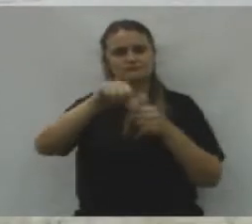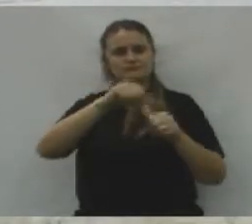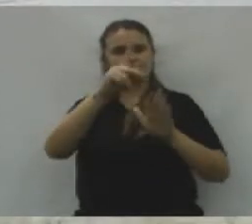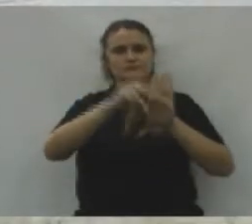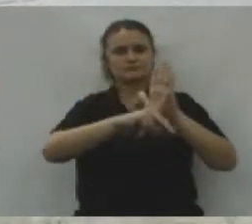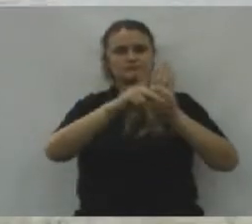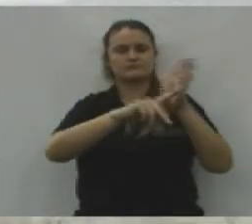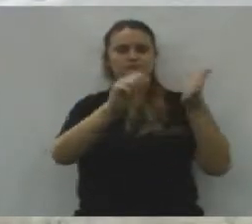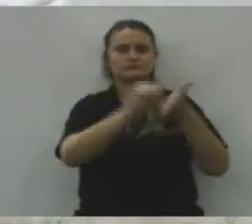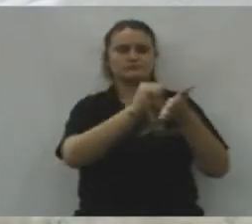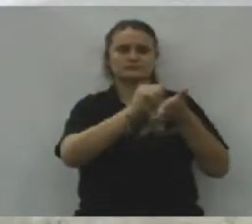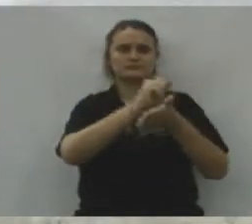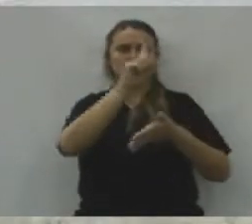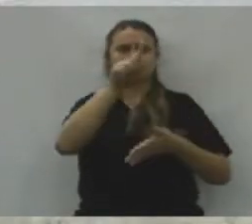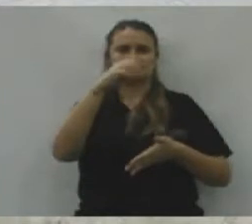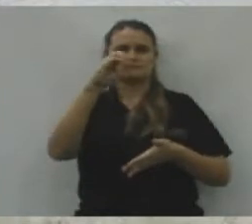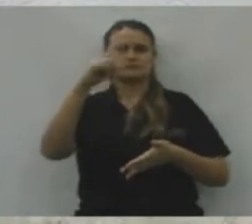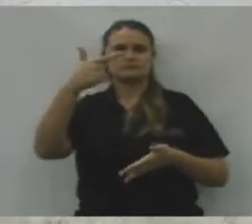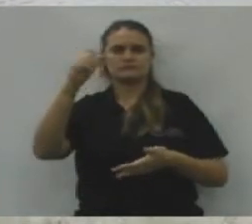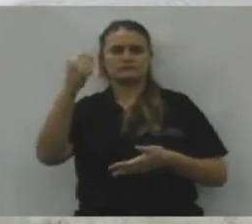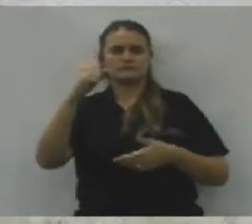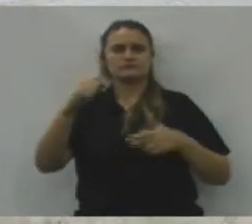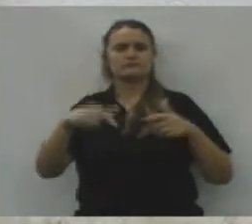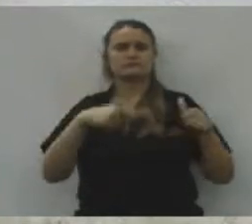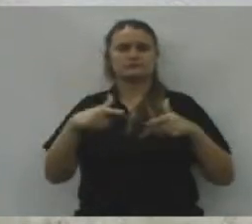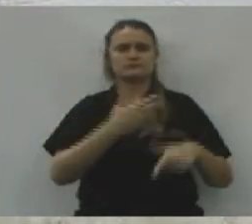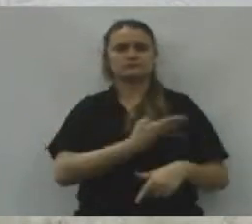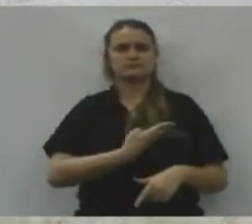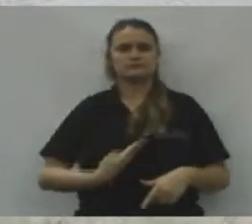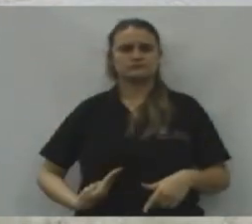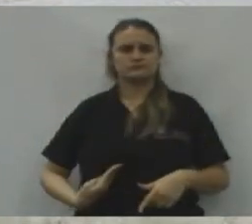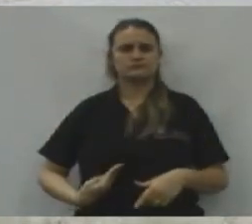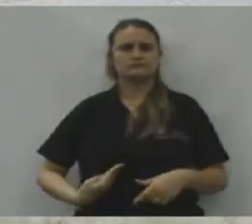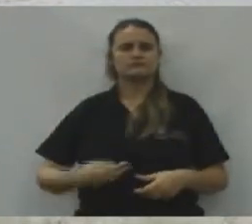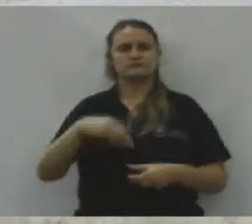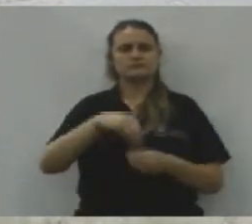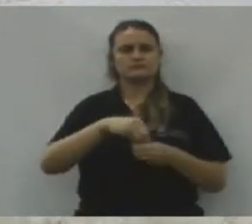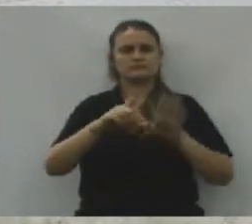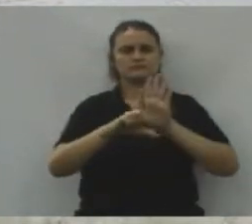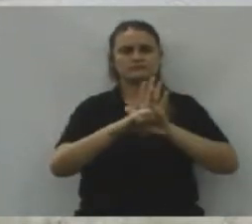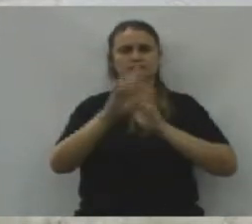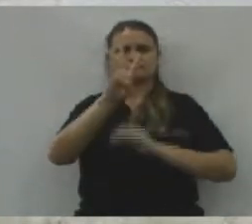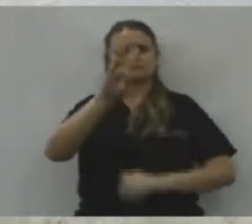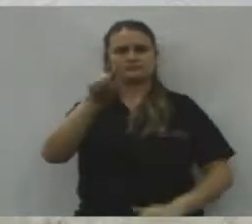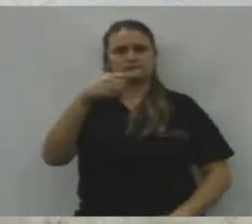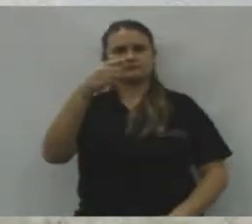projeto Atividade 1028 do Programa de Trabalho de Governo, constante da lei de número